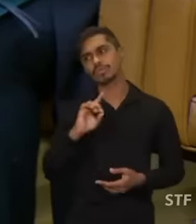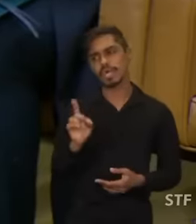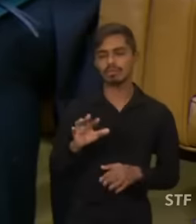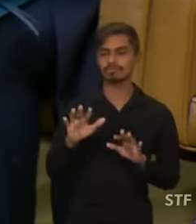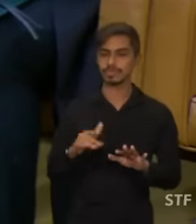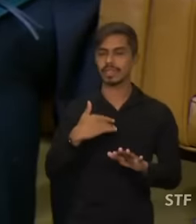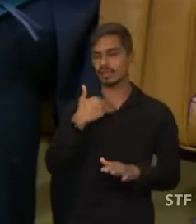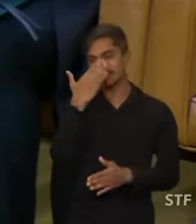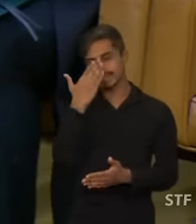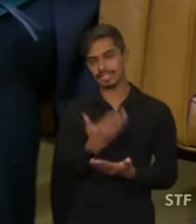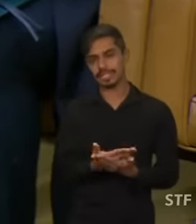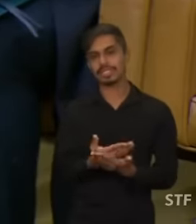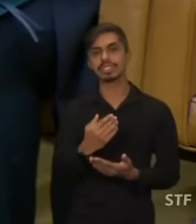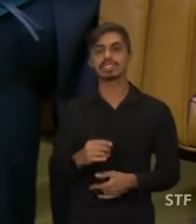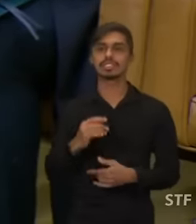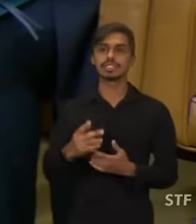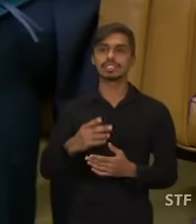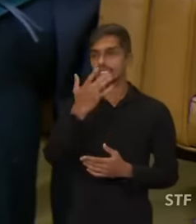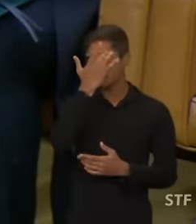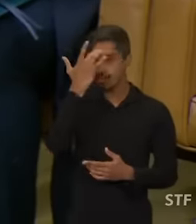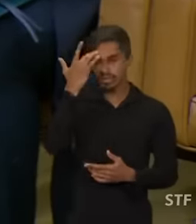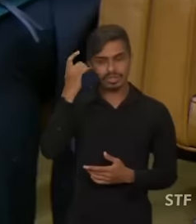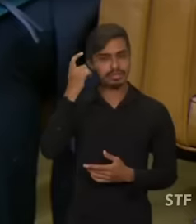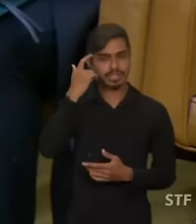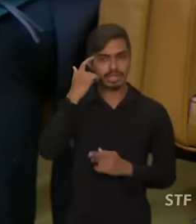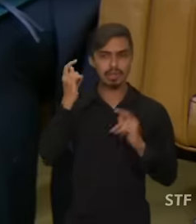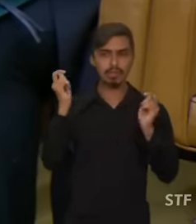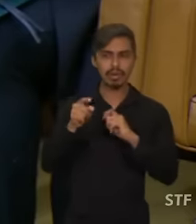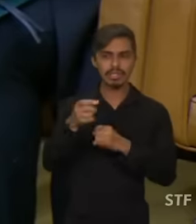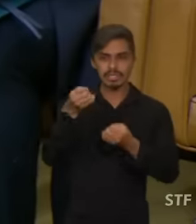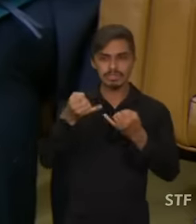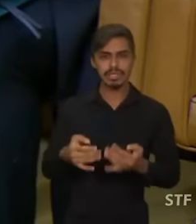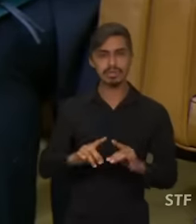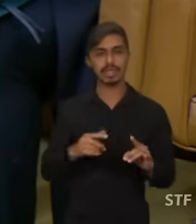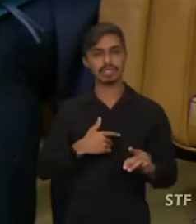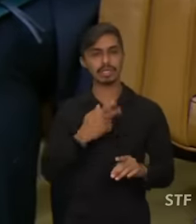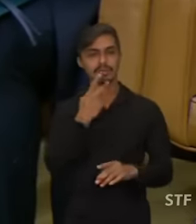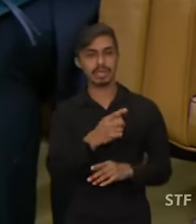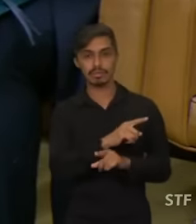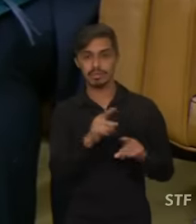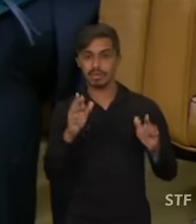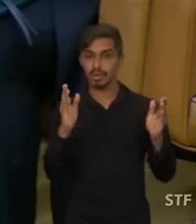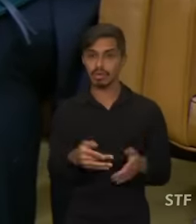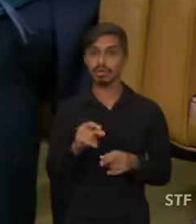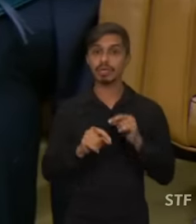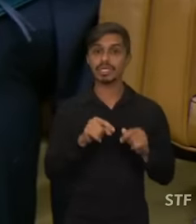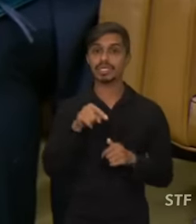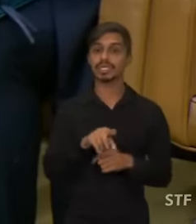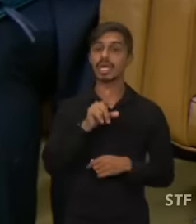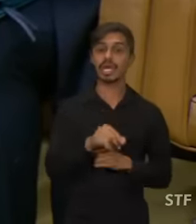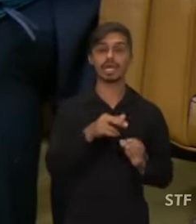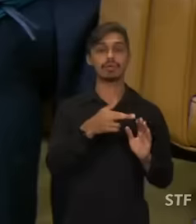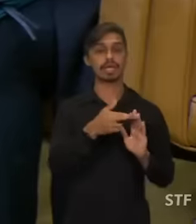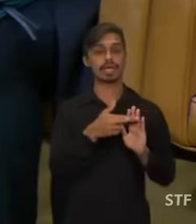que aí especialistas em saúde mental podem dizer. O que eu posso dizer a vossas excelências hoje é que isso é uma norma de direito